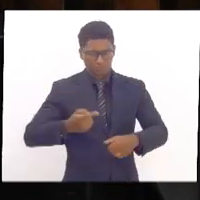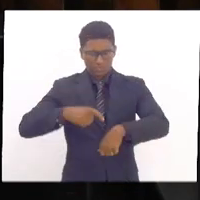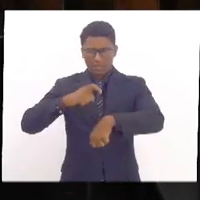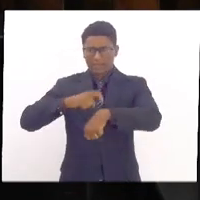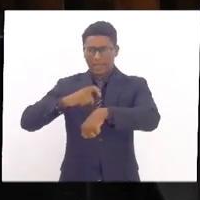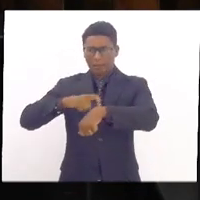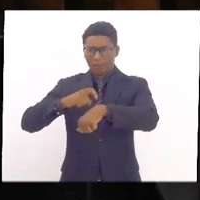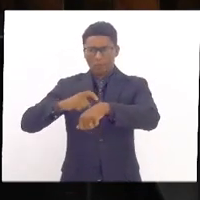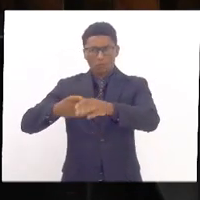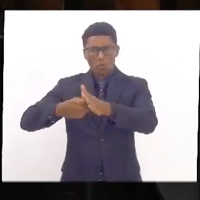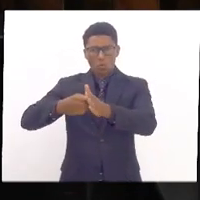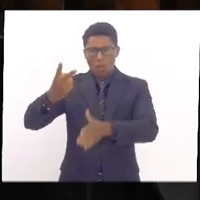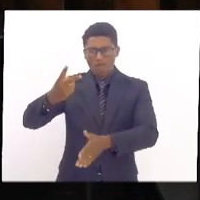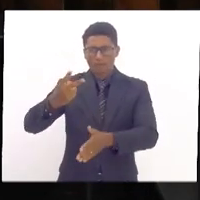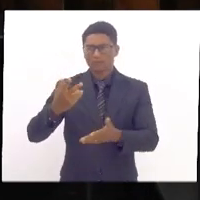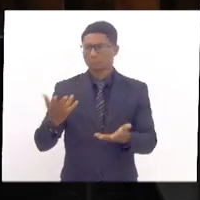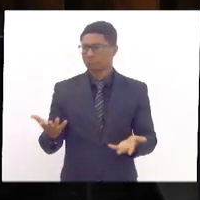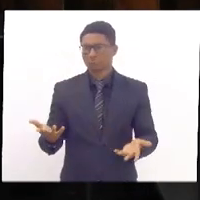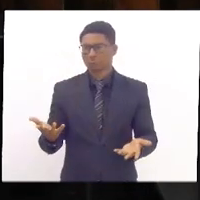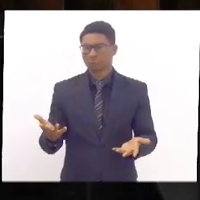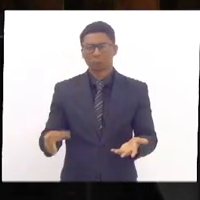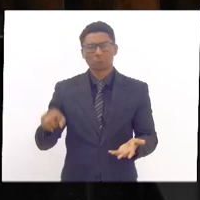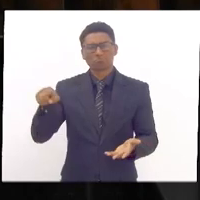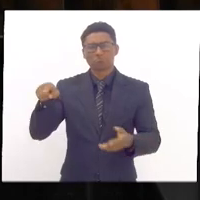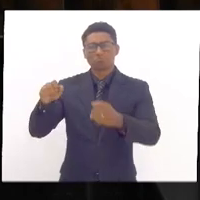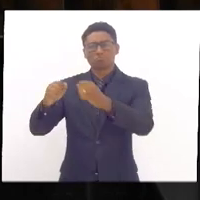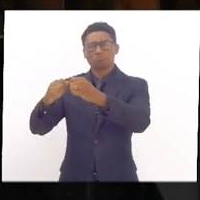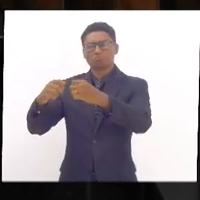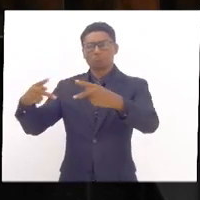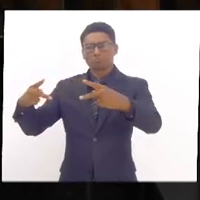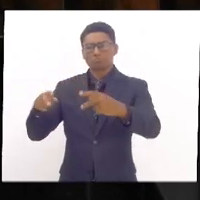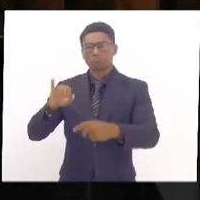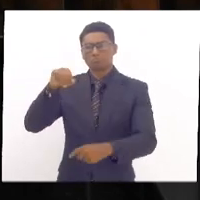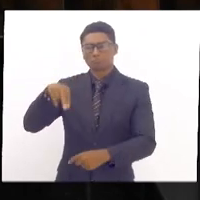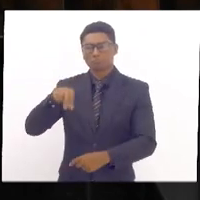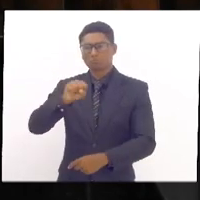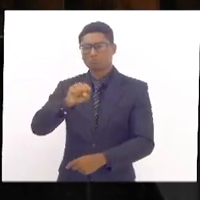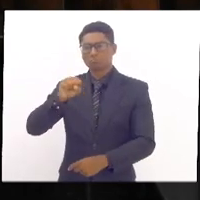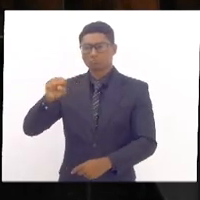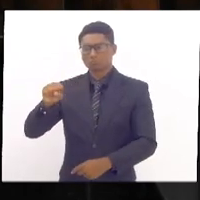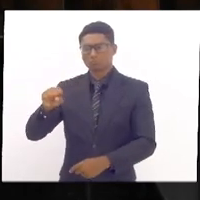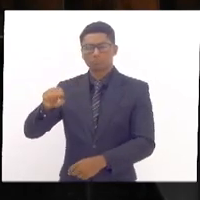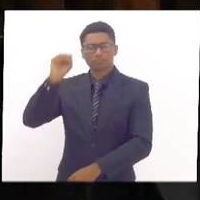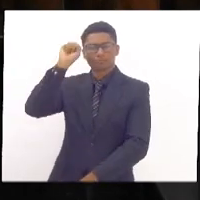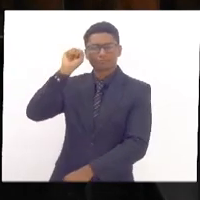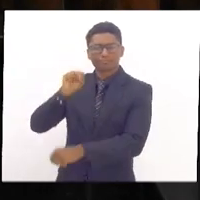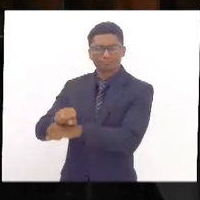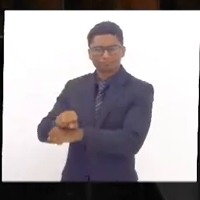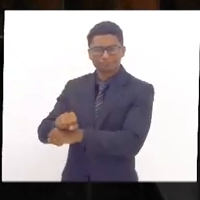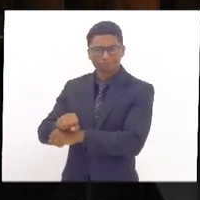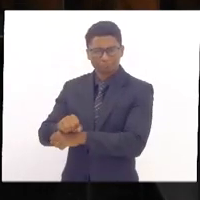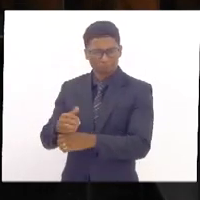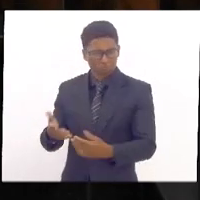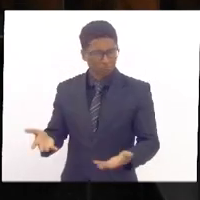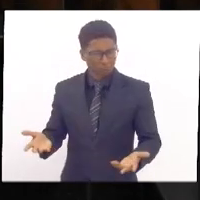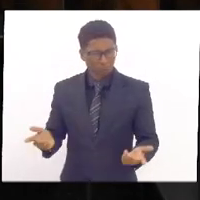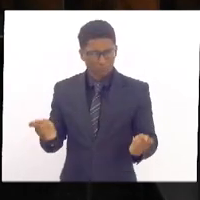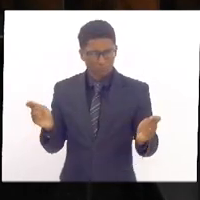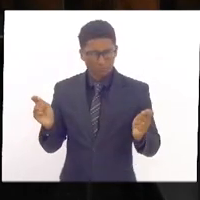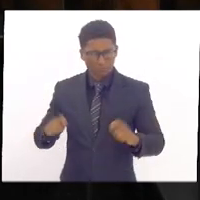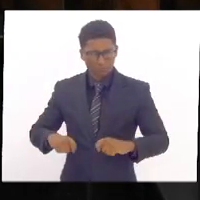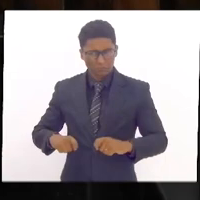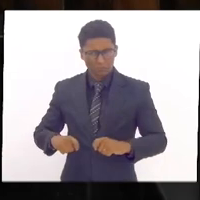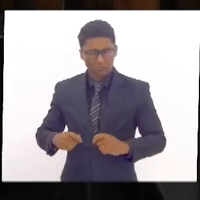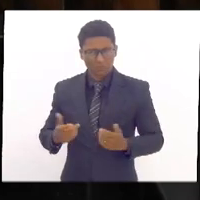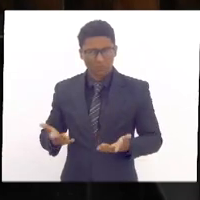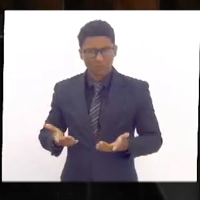vezes. Então, ele vai abrir mão da aposentadoria dele no INSS? No INSS? Isso é possível depois de ter